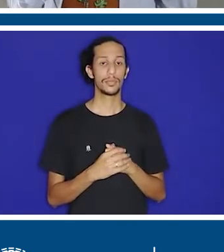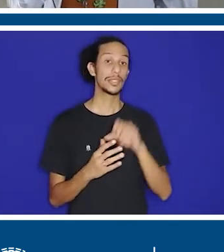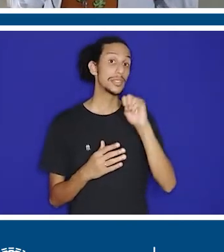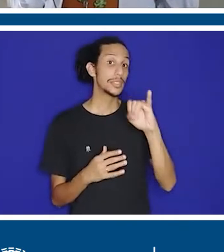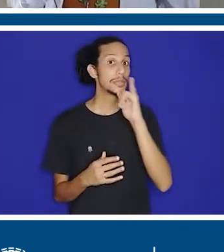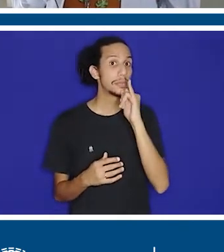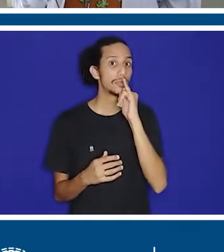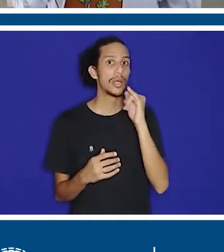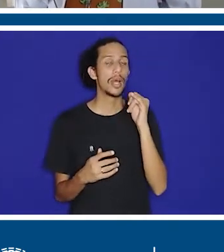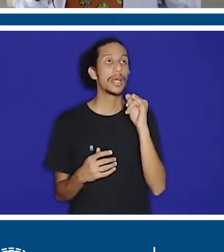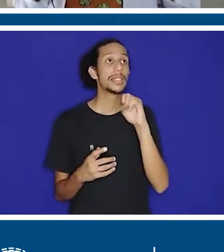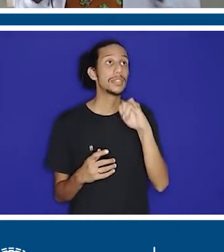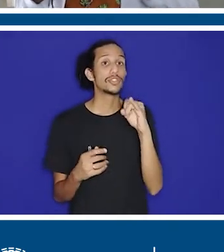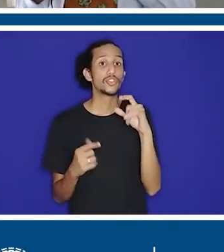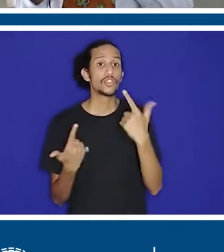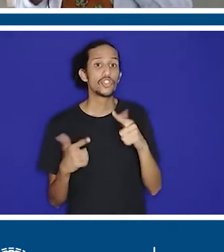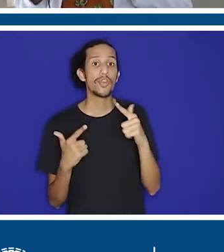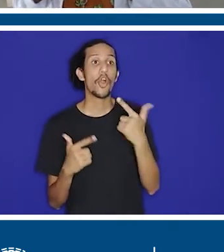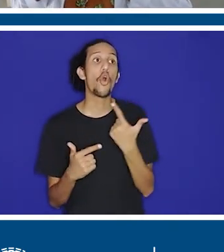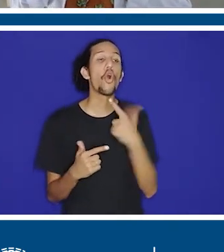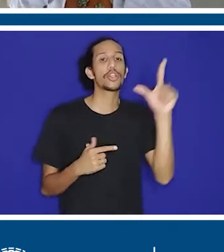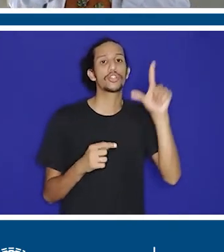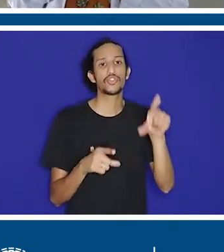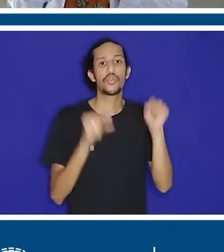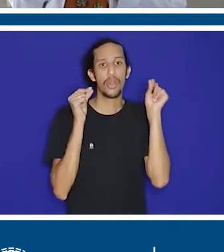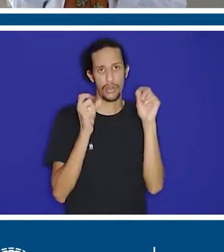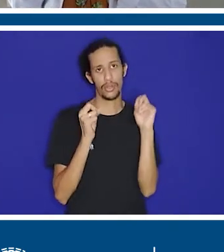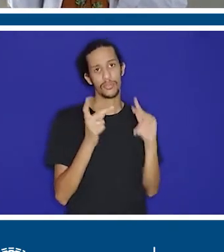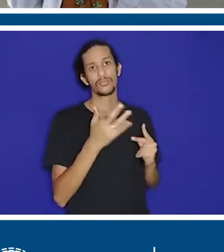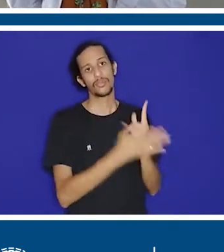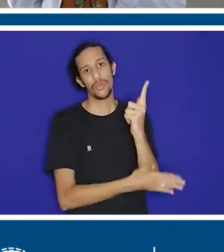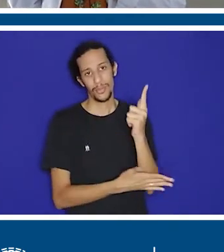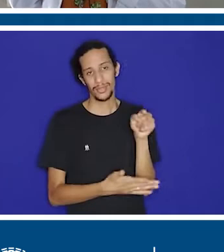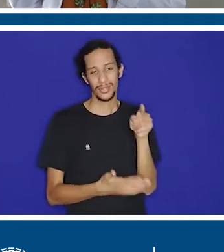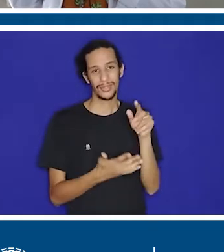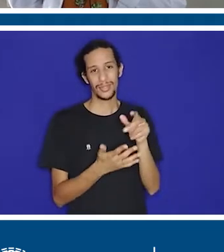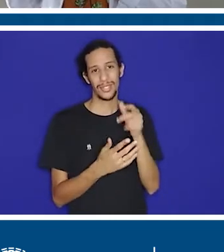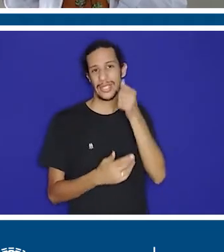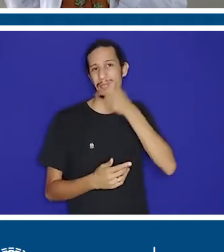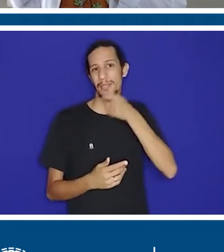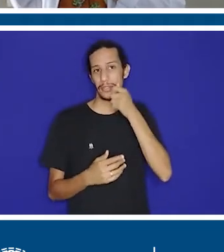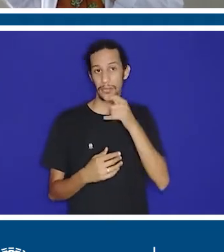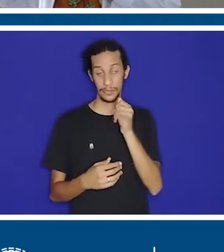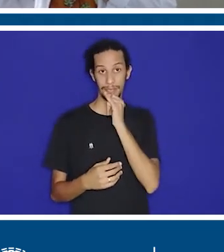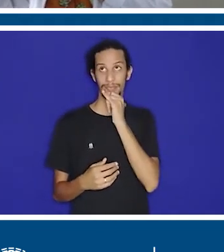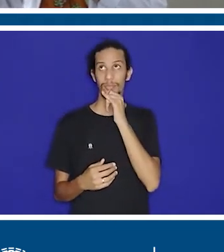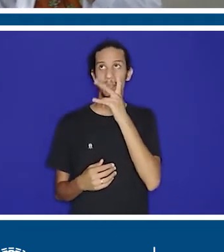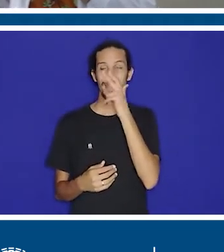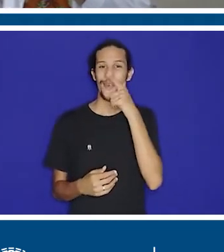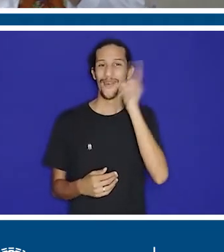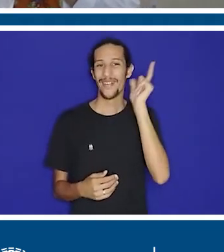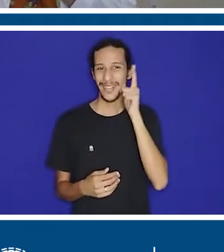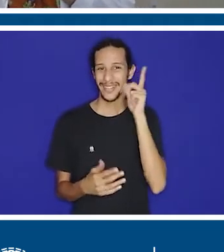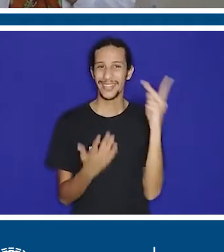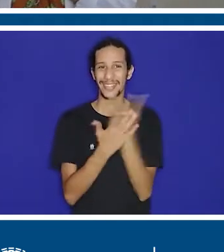quando eu não tenho uma outra opção. Mas, por exemplo, ontem, parece incrível, mas eu peguei um caso